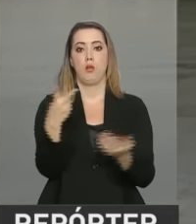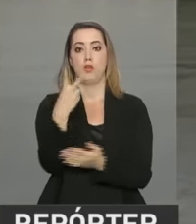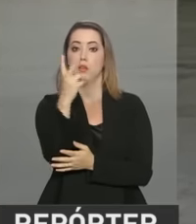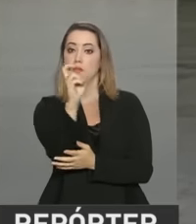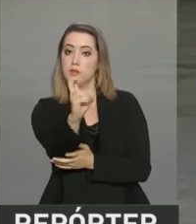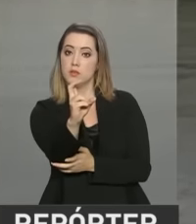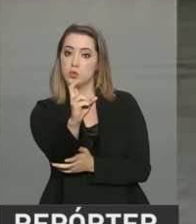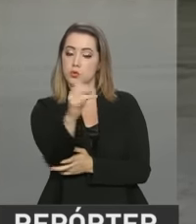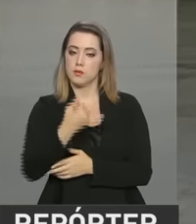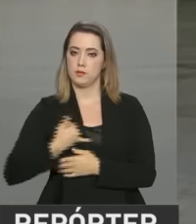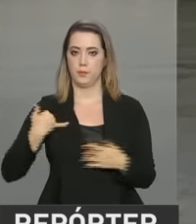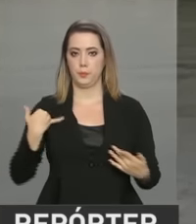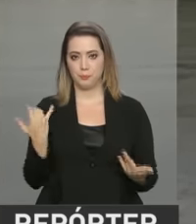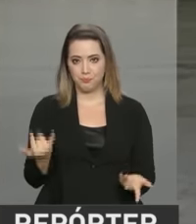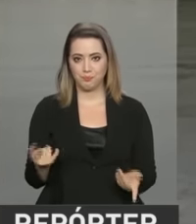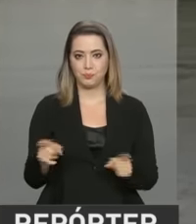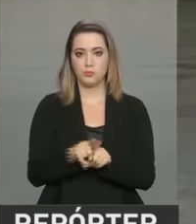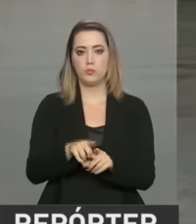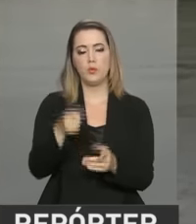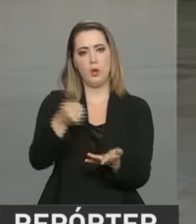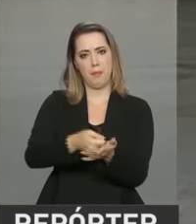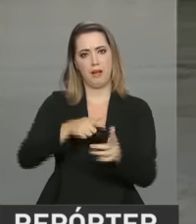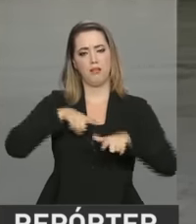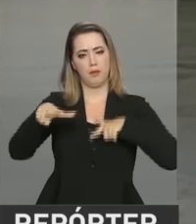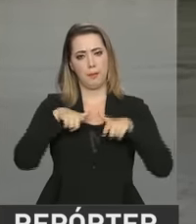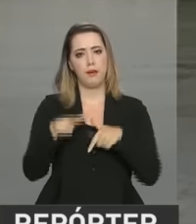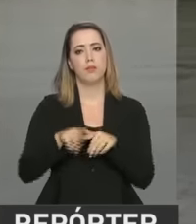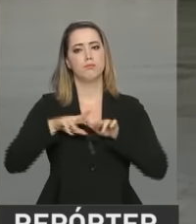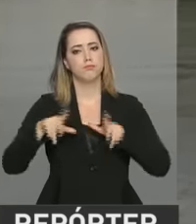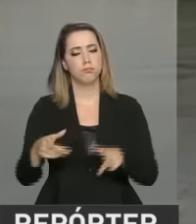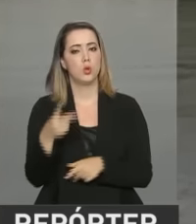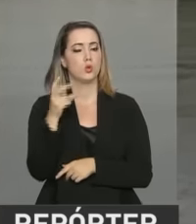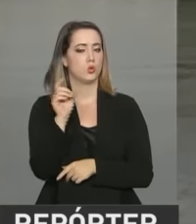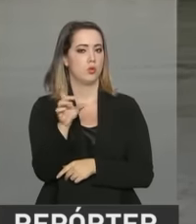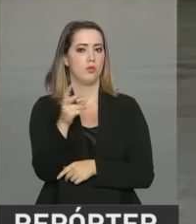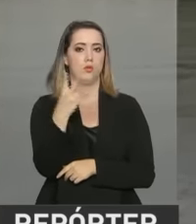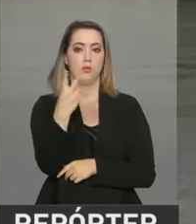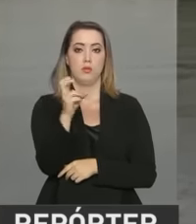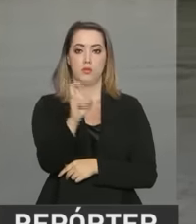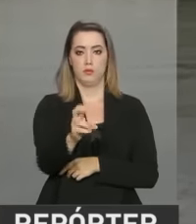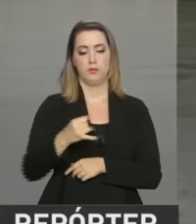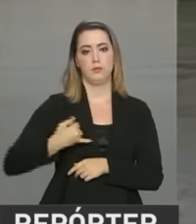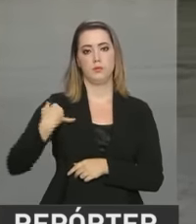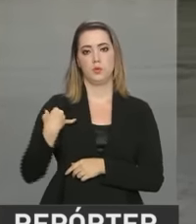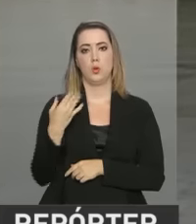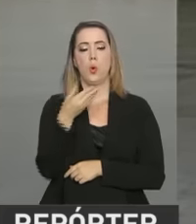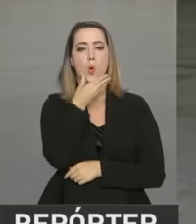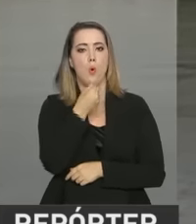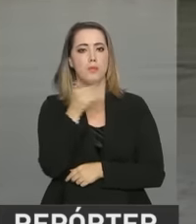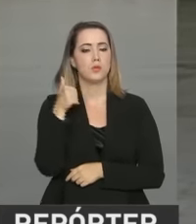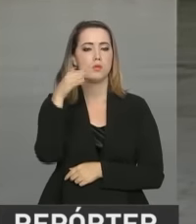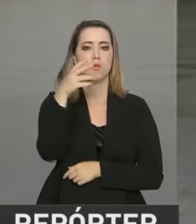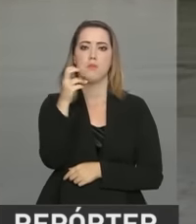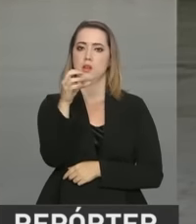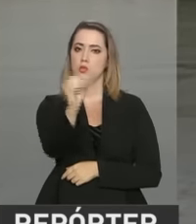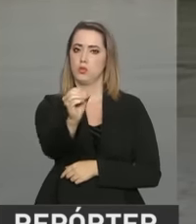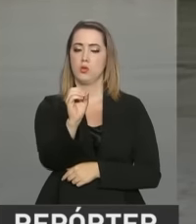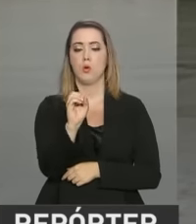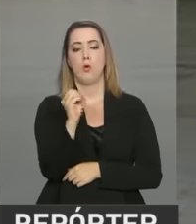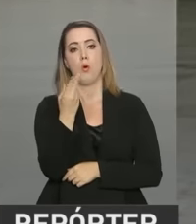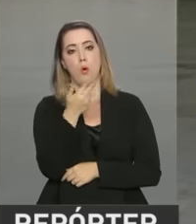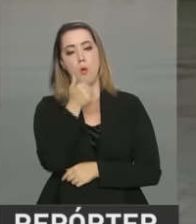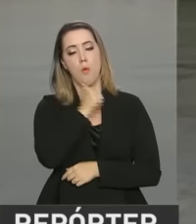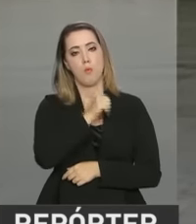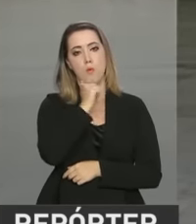25 anos. De acordo com o governo, as mudanças vão afetar apenas os mais jovens. Homens com mais de 50 anos e mulheres acima de